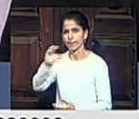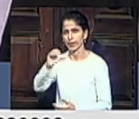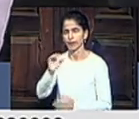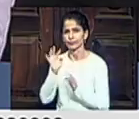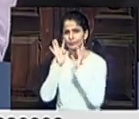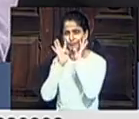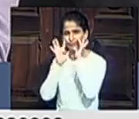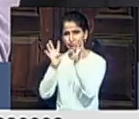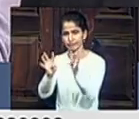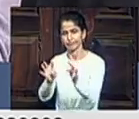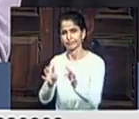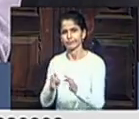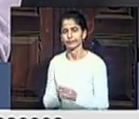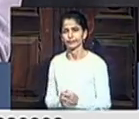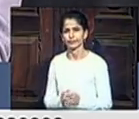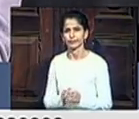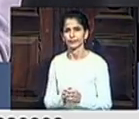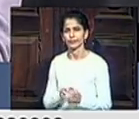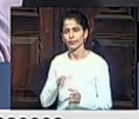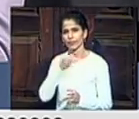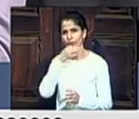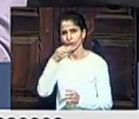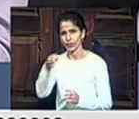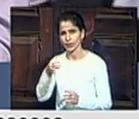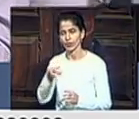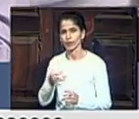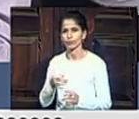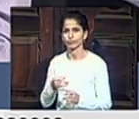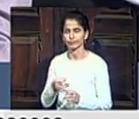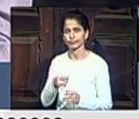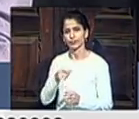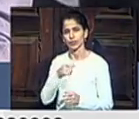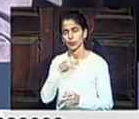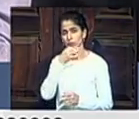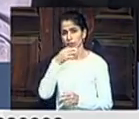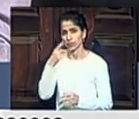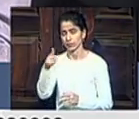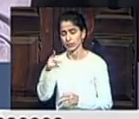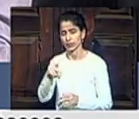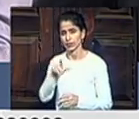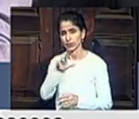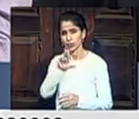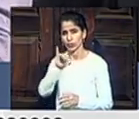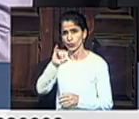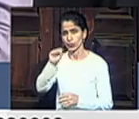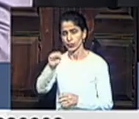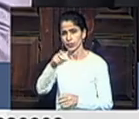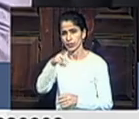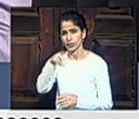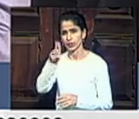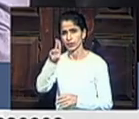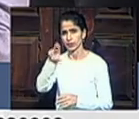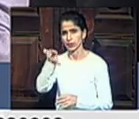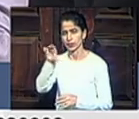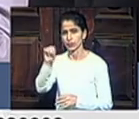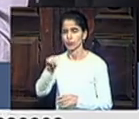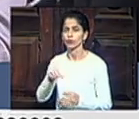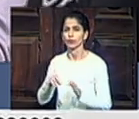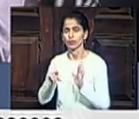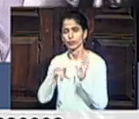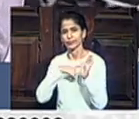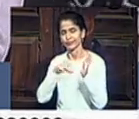atenção aqui no parecer do deputado Luiz Paulo. Ele citou várias leis, vários